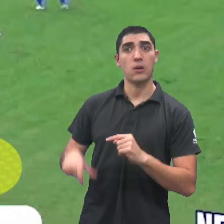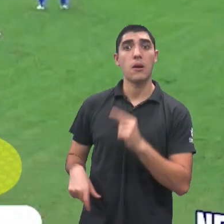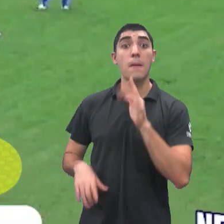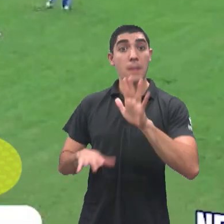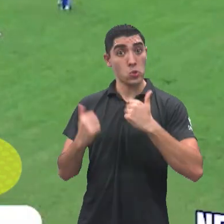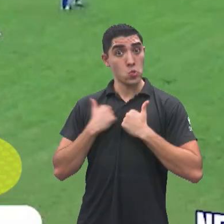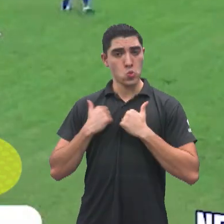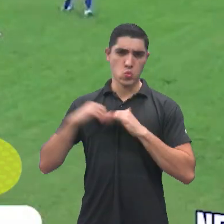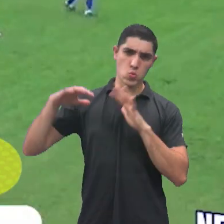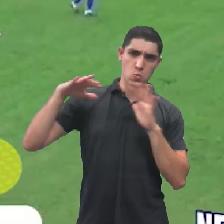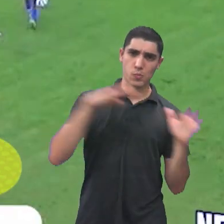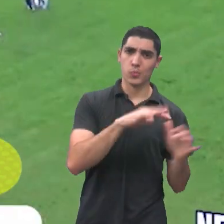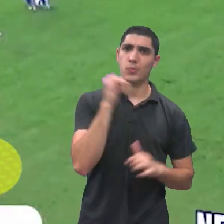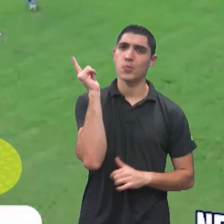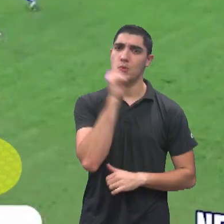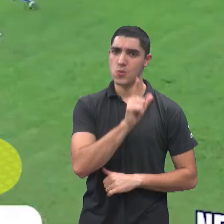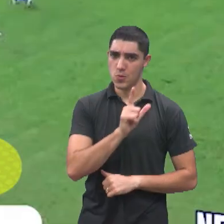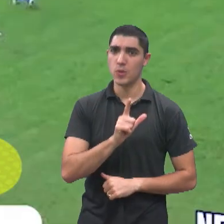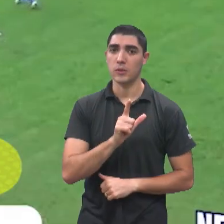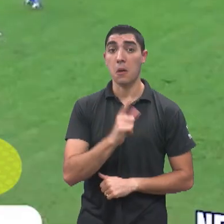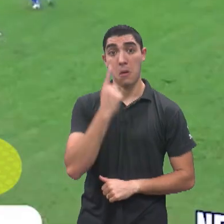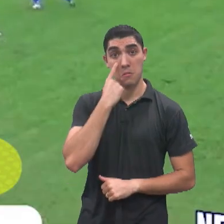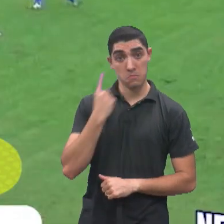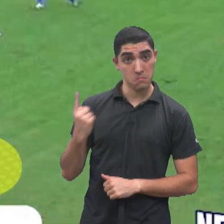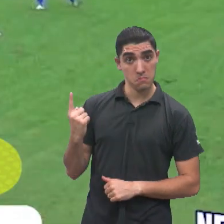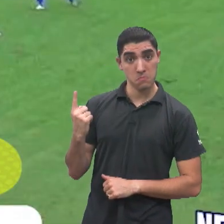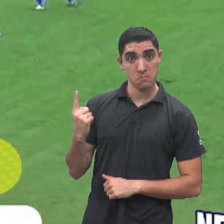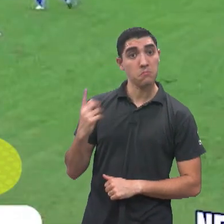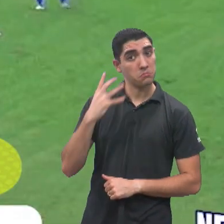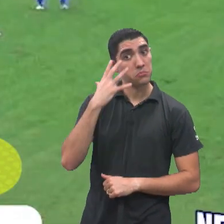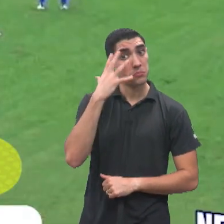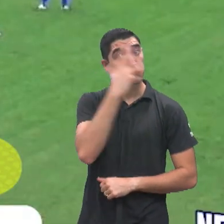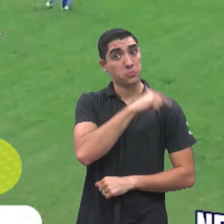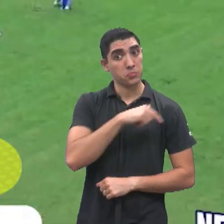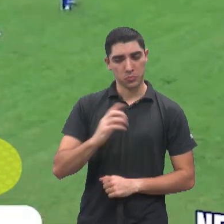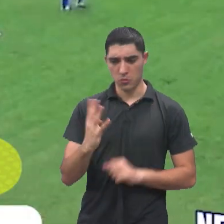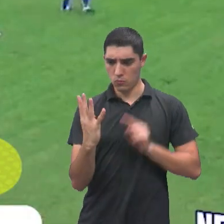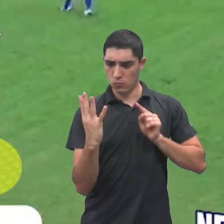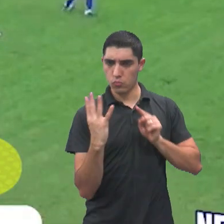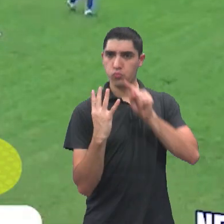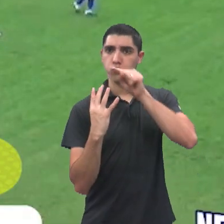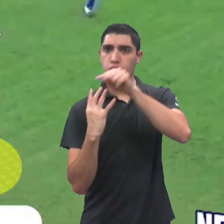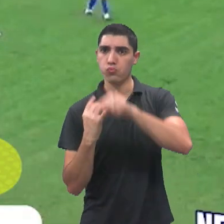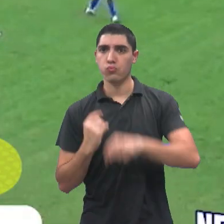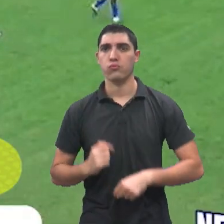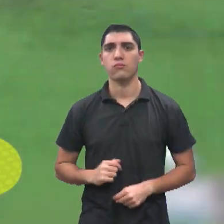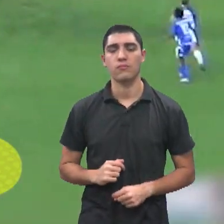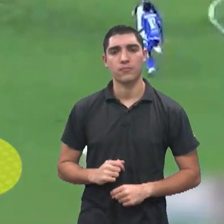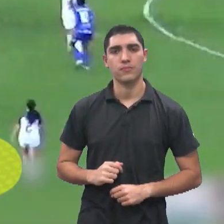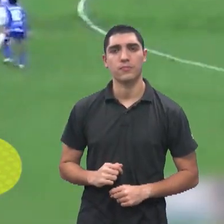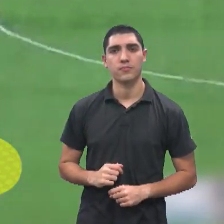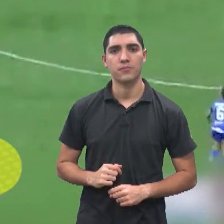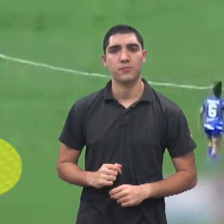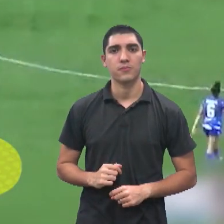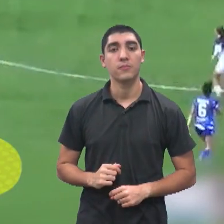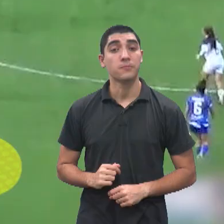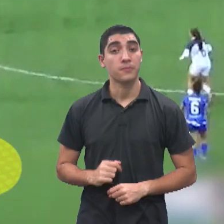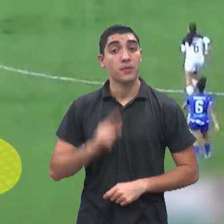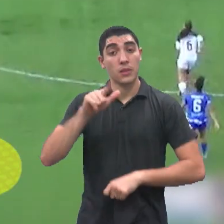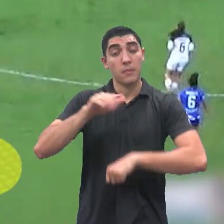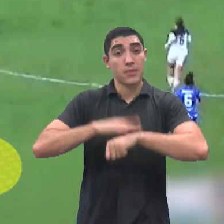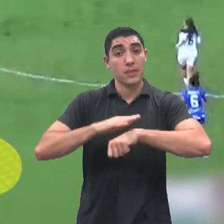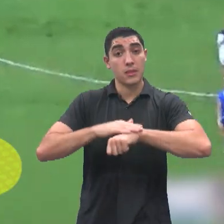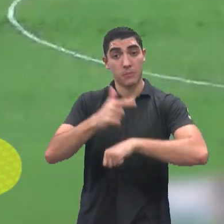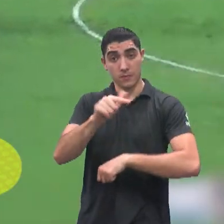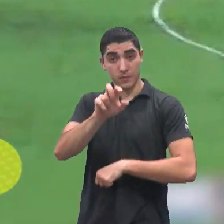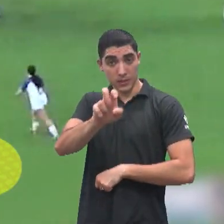pra espalmar pra escanteio. Bela batida da Edilene, bela defesa da Júlia Conde. Aos 25,